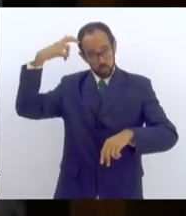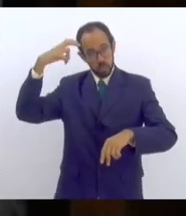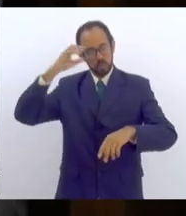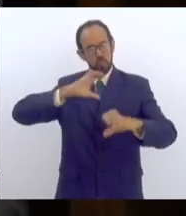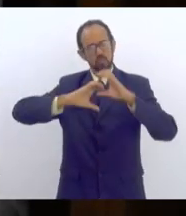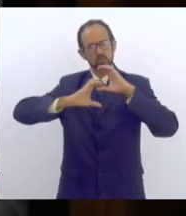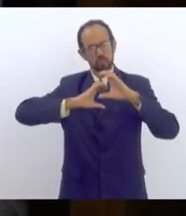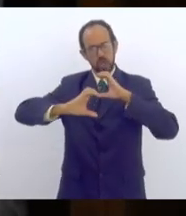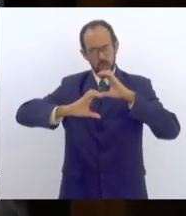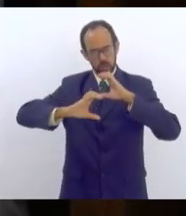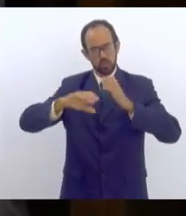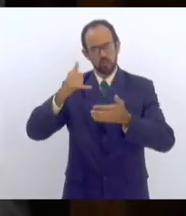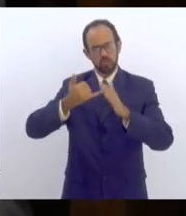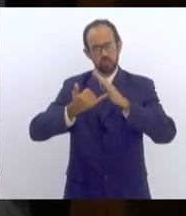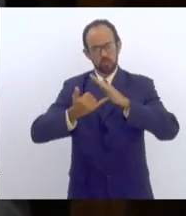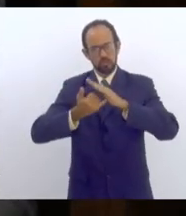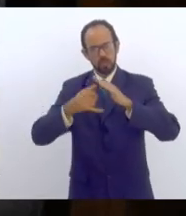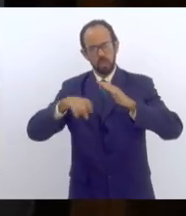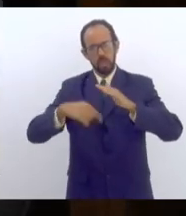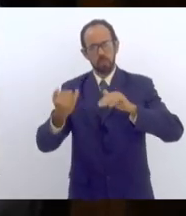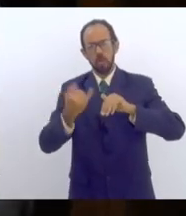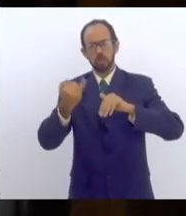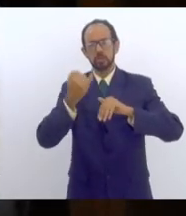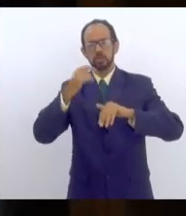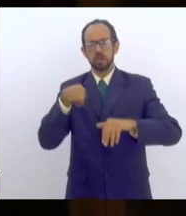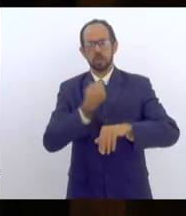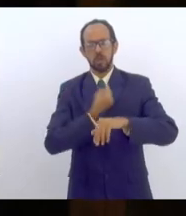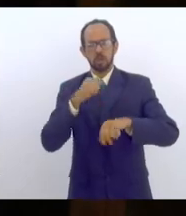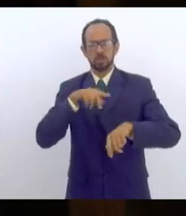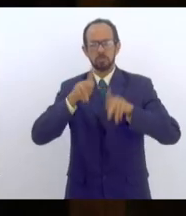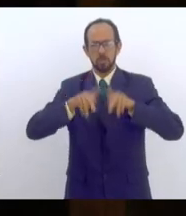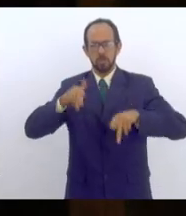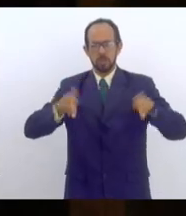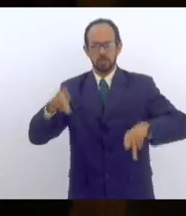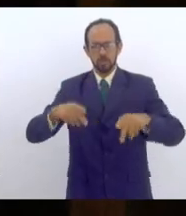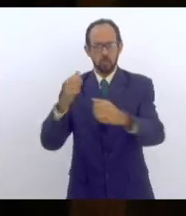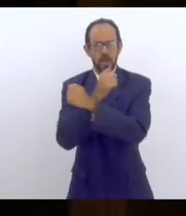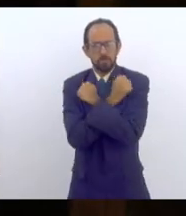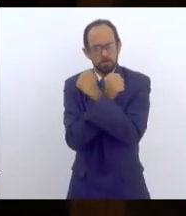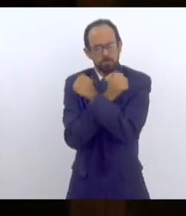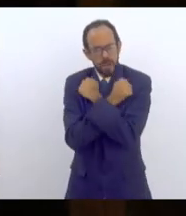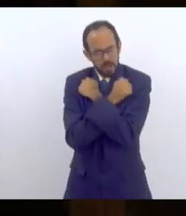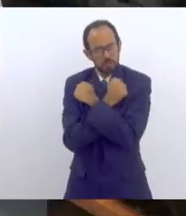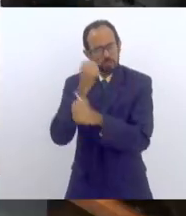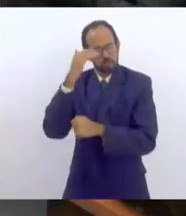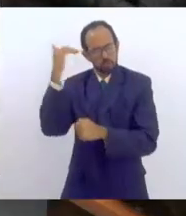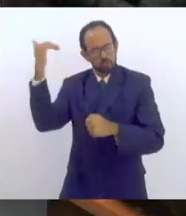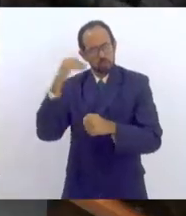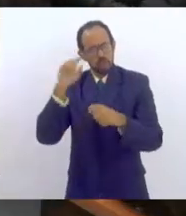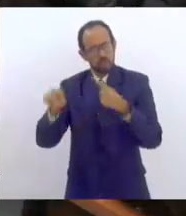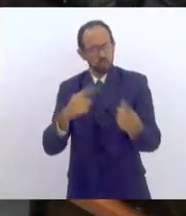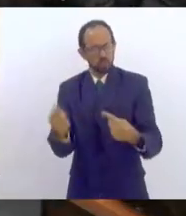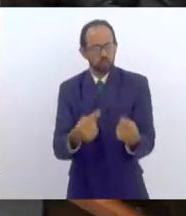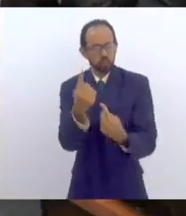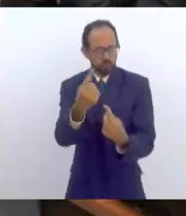será relevantíssimo para a nossa população. Um forte abraço a todos e muito sucesso nas suas atribuições. Obrigado.